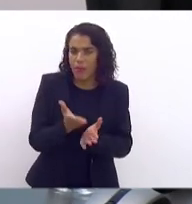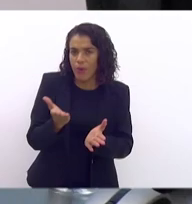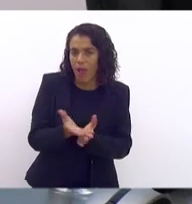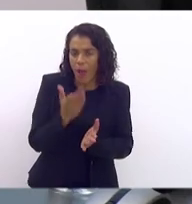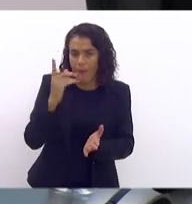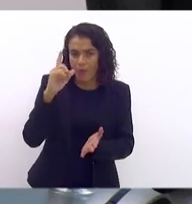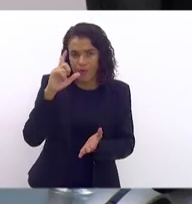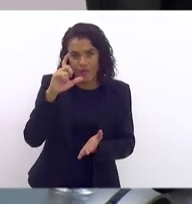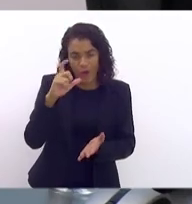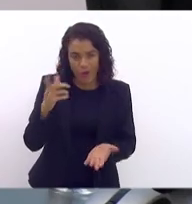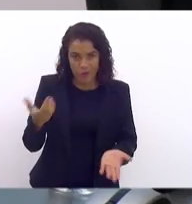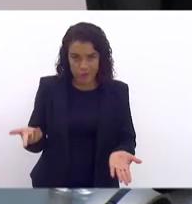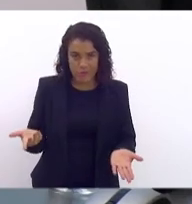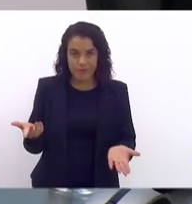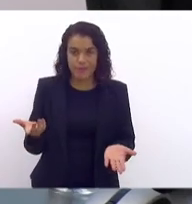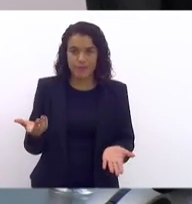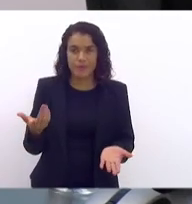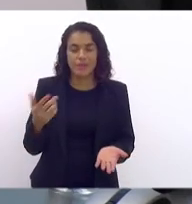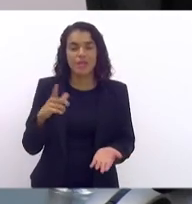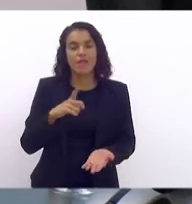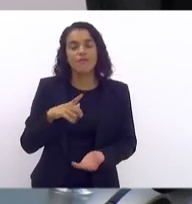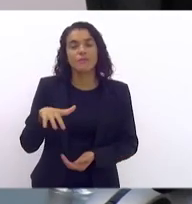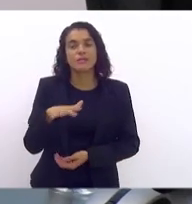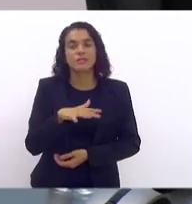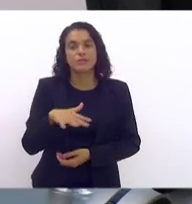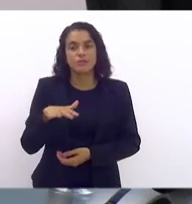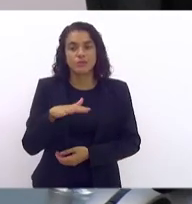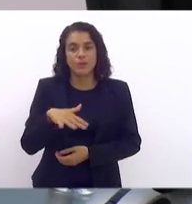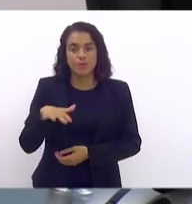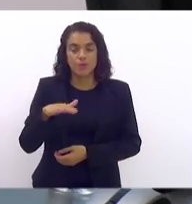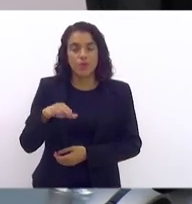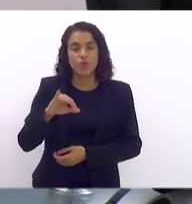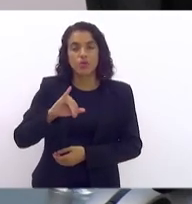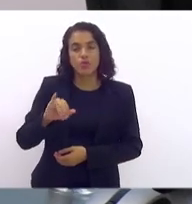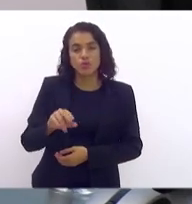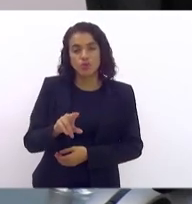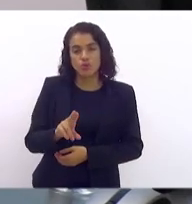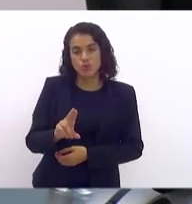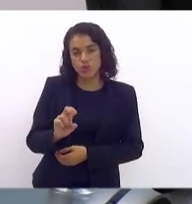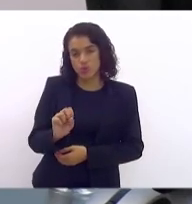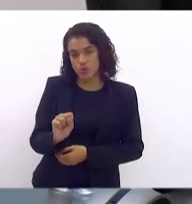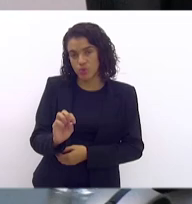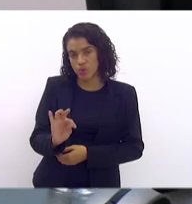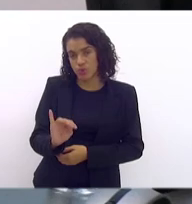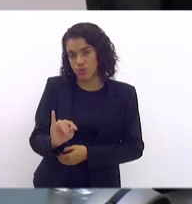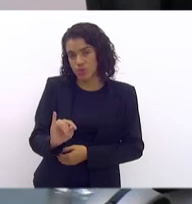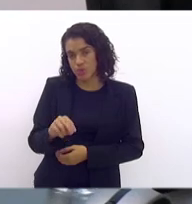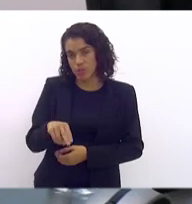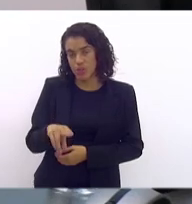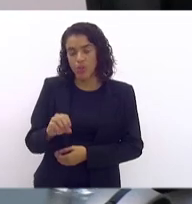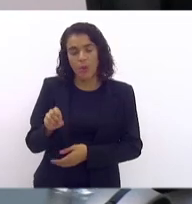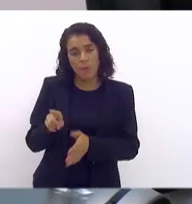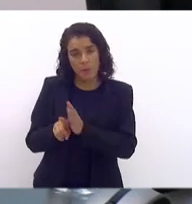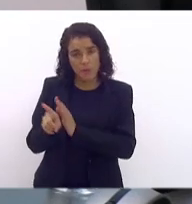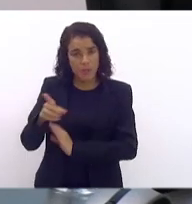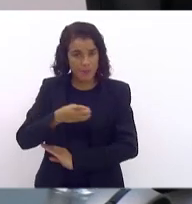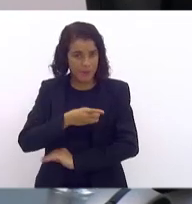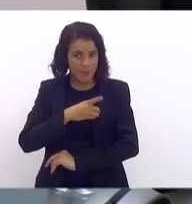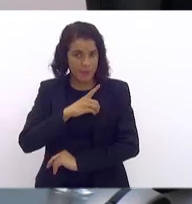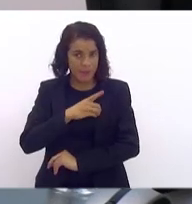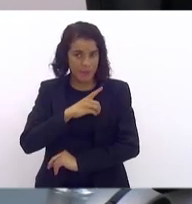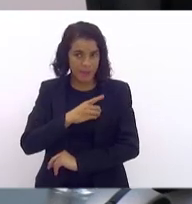fotografia né A gente pegou aqui o caso como do próprio Justino e eu até indaguei a a delegada porque no